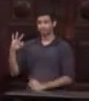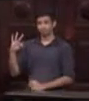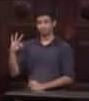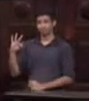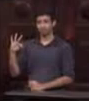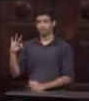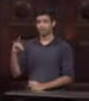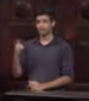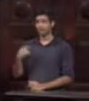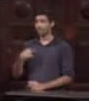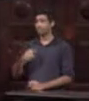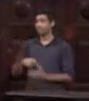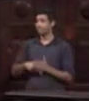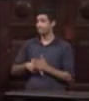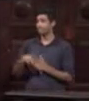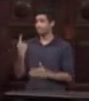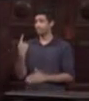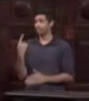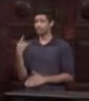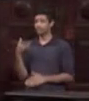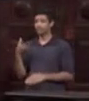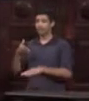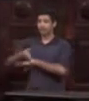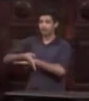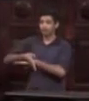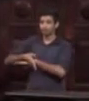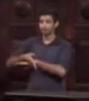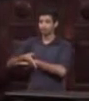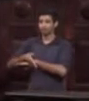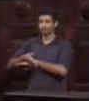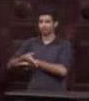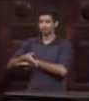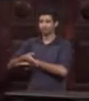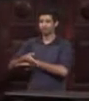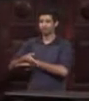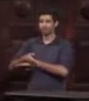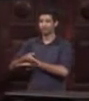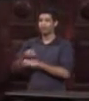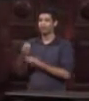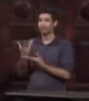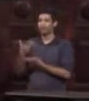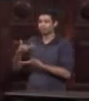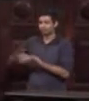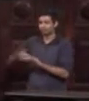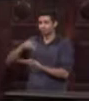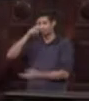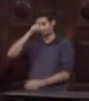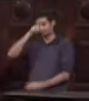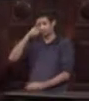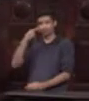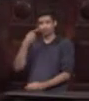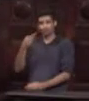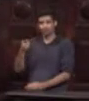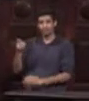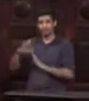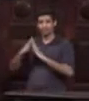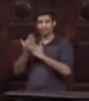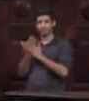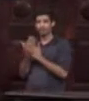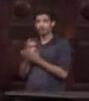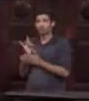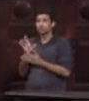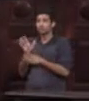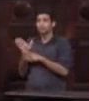primeira passagem de internação em uma unidade socioeducativa, que deveria de fato ser uma unidade